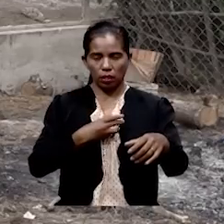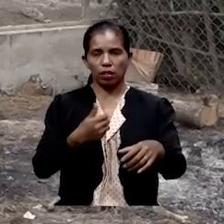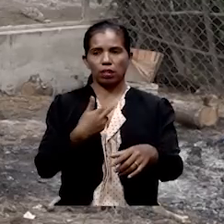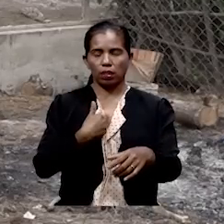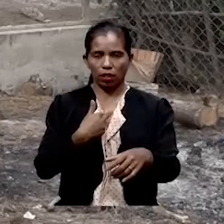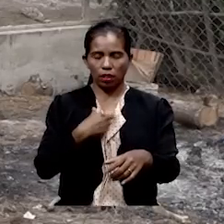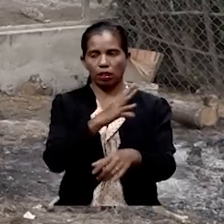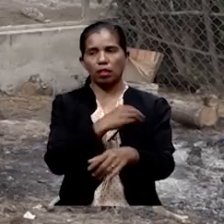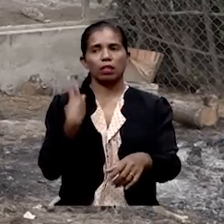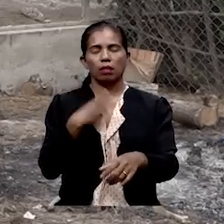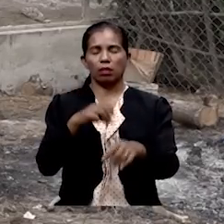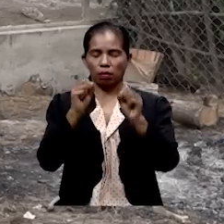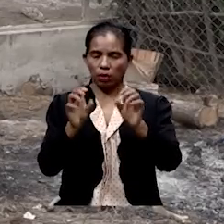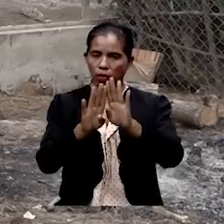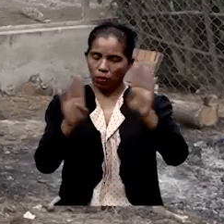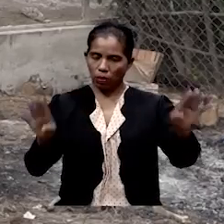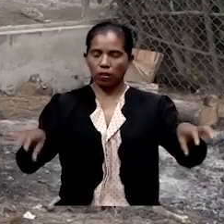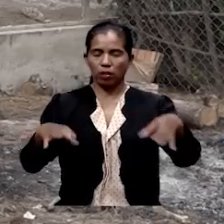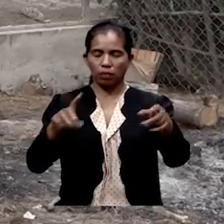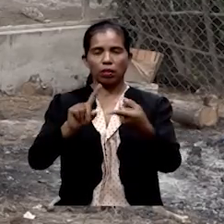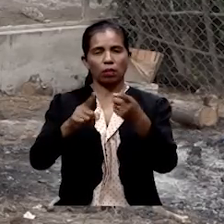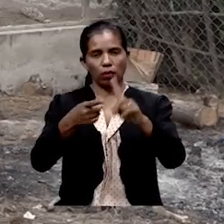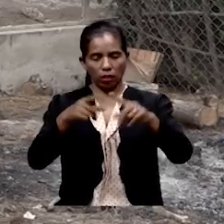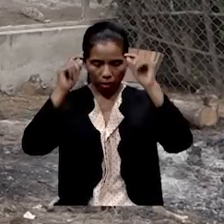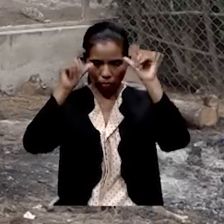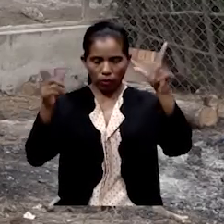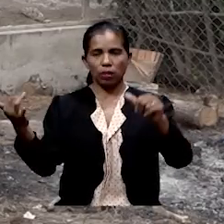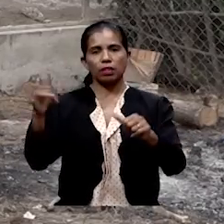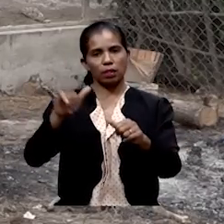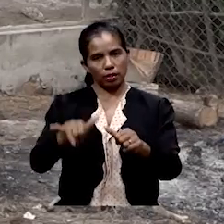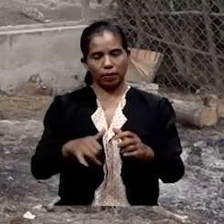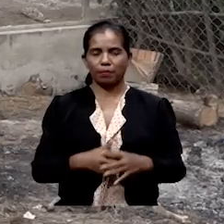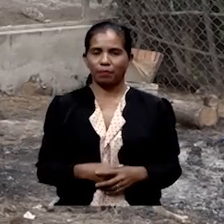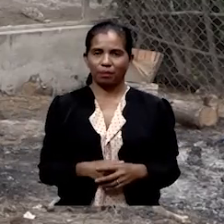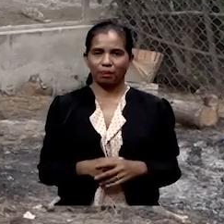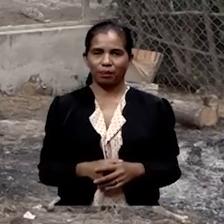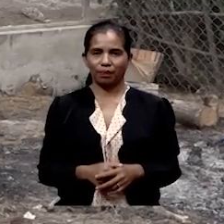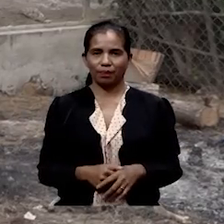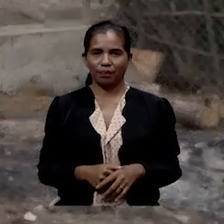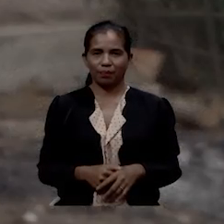ita mos bele lo ke serviço ba ita nian maluk Timor-Leste. Ekipa kubertura Jemen.